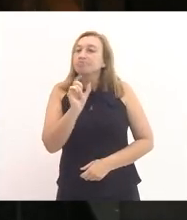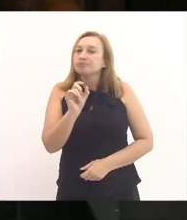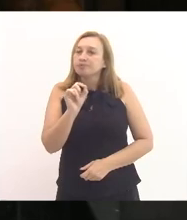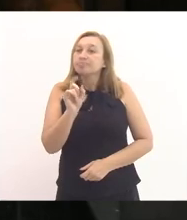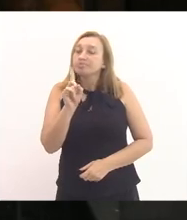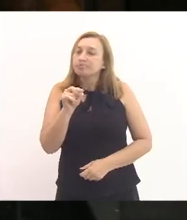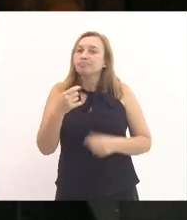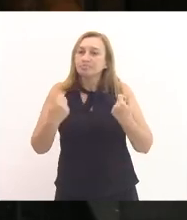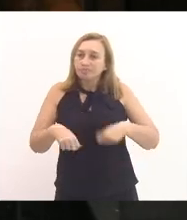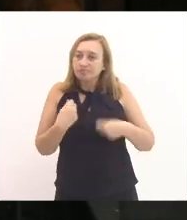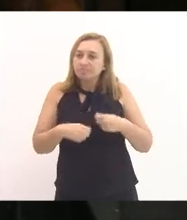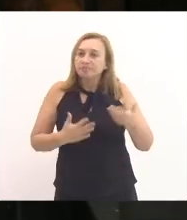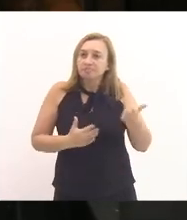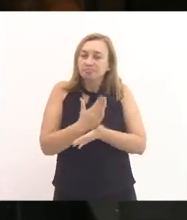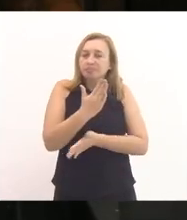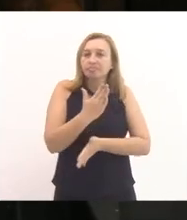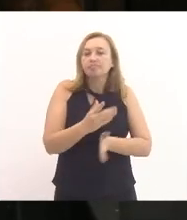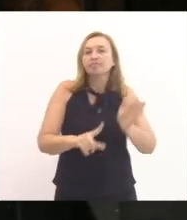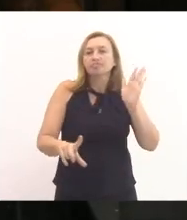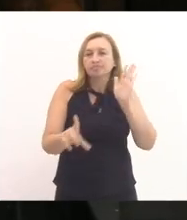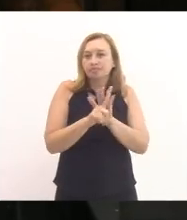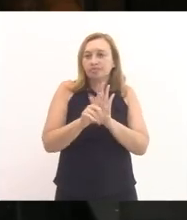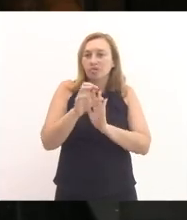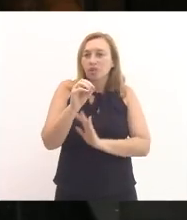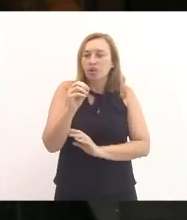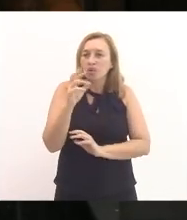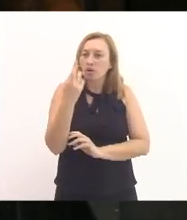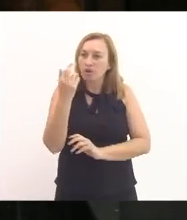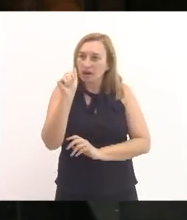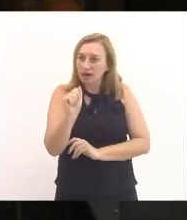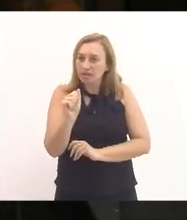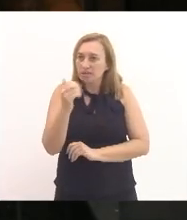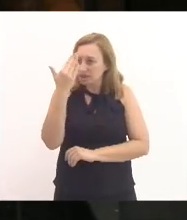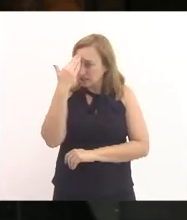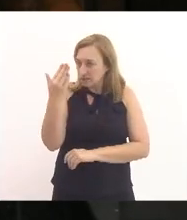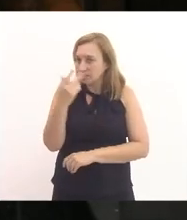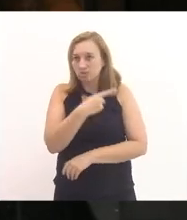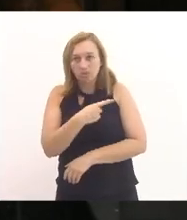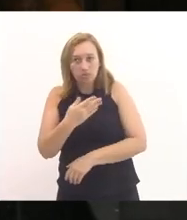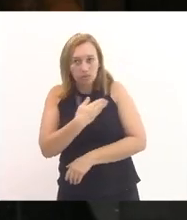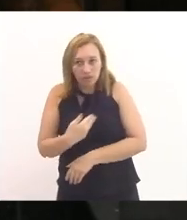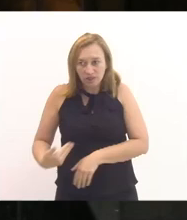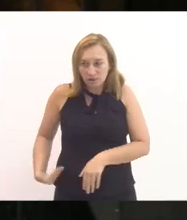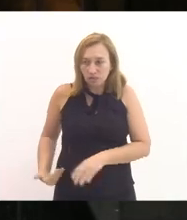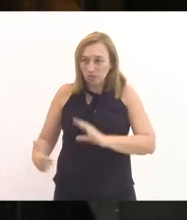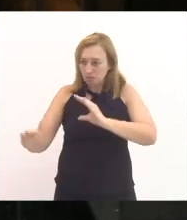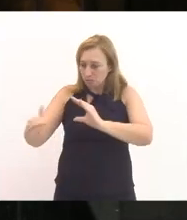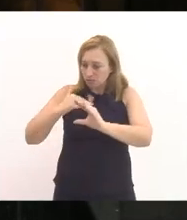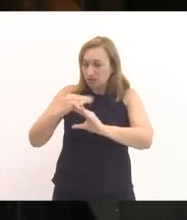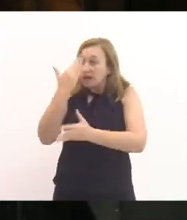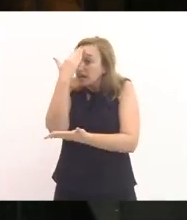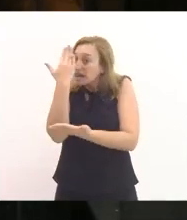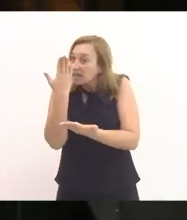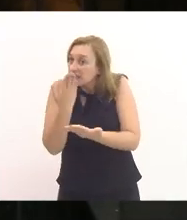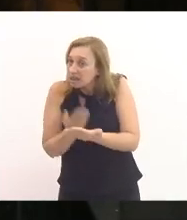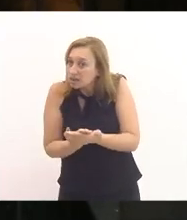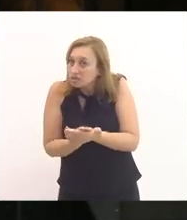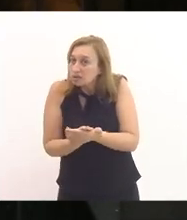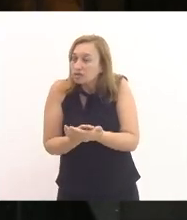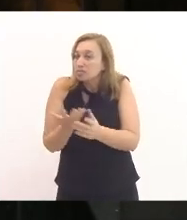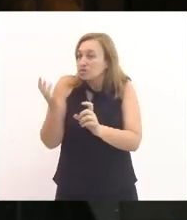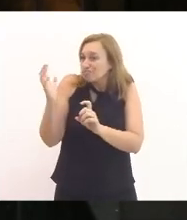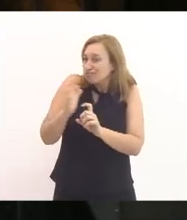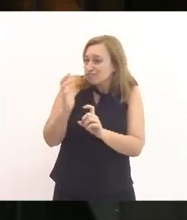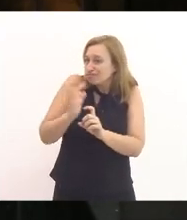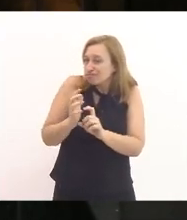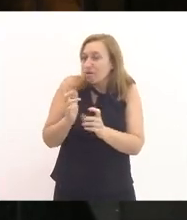que é necessário a aprovação da Lei Orgânica agradecemos ao Governador ou envio acreditamos que foi induzido ao erro